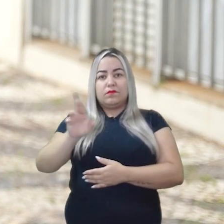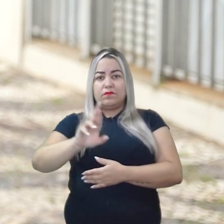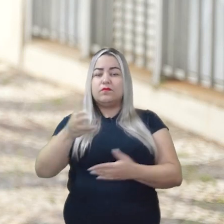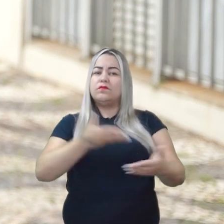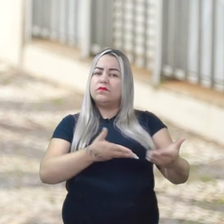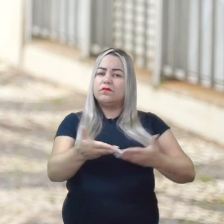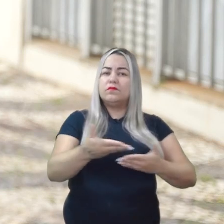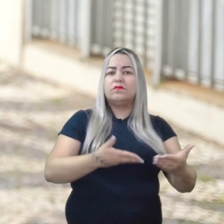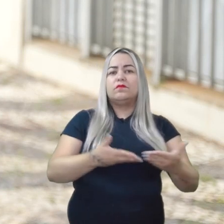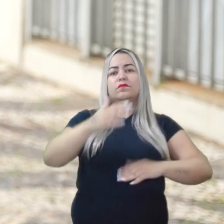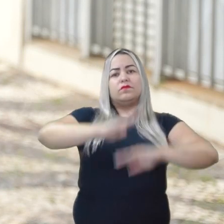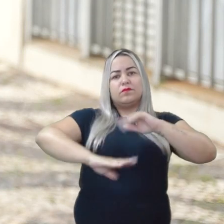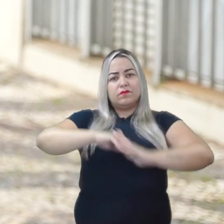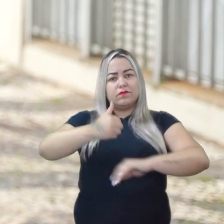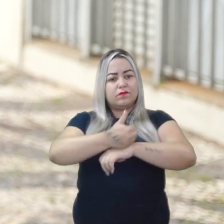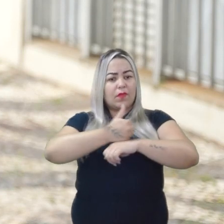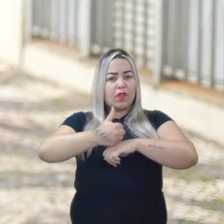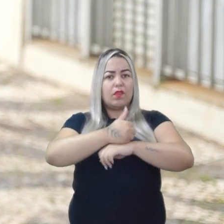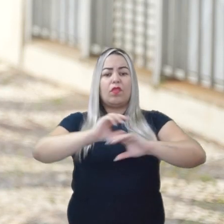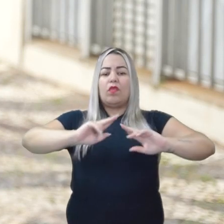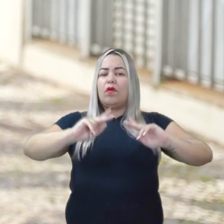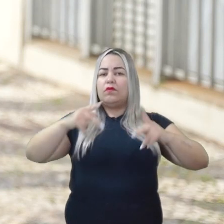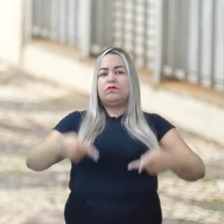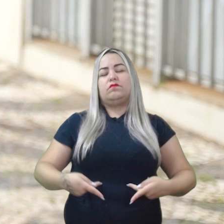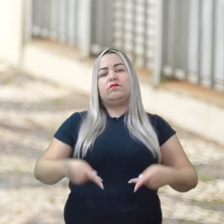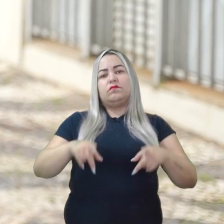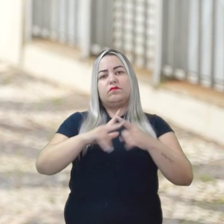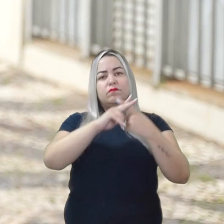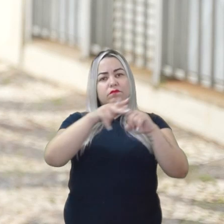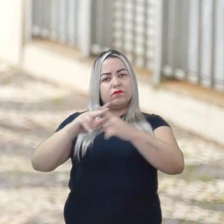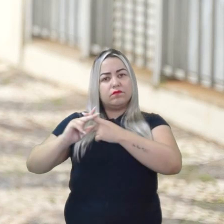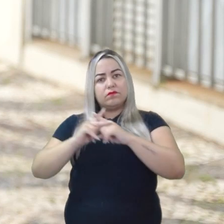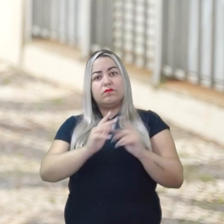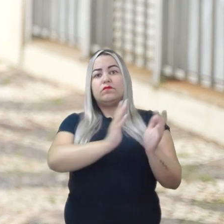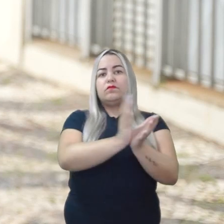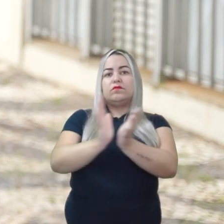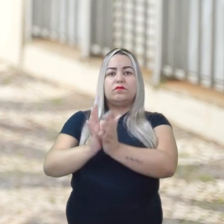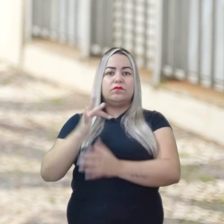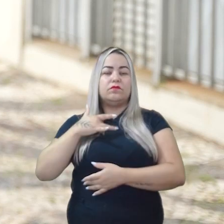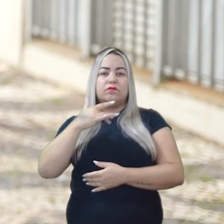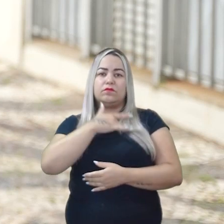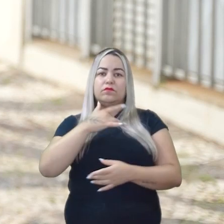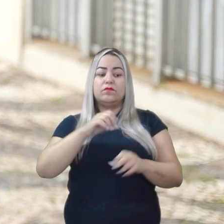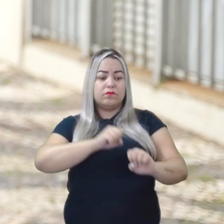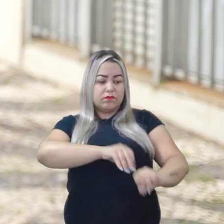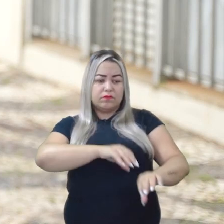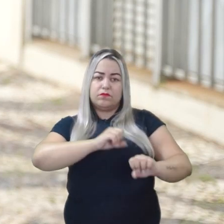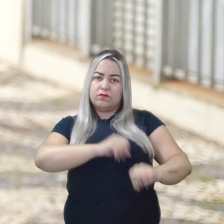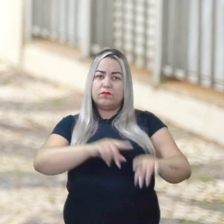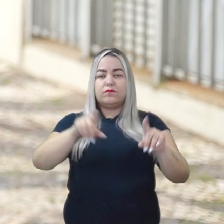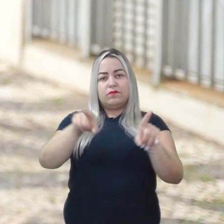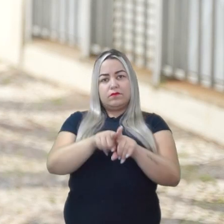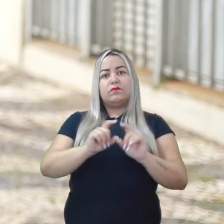de reais, envolveu milhares de profissionais em ações humanitárias e na restauração de setores como saúde,